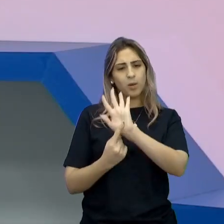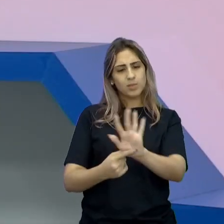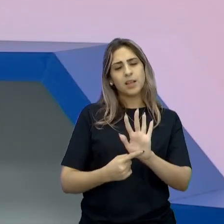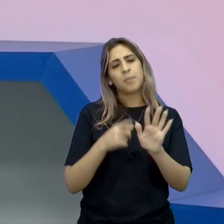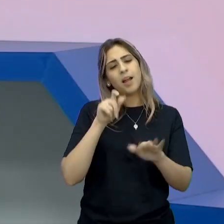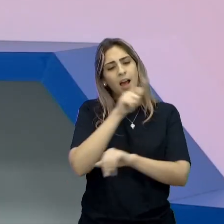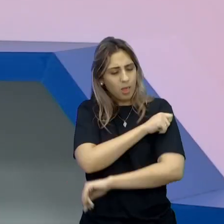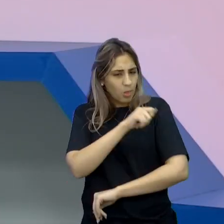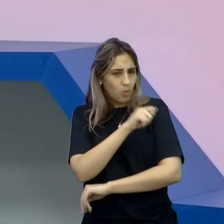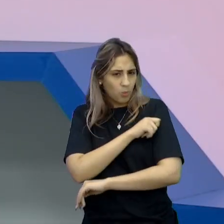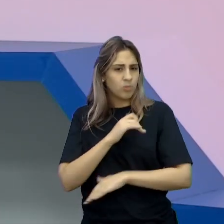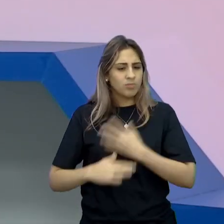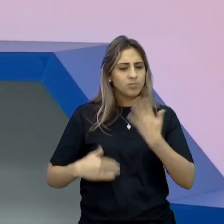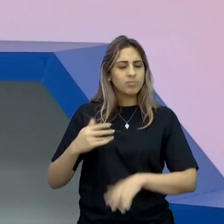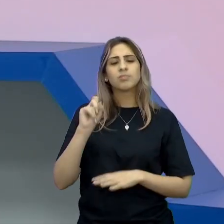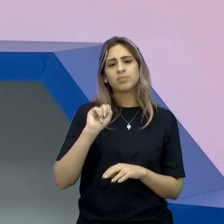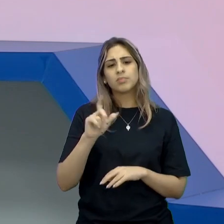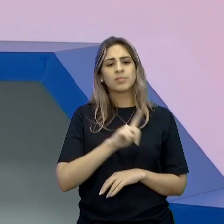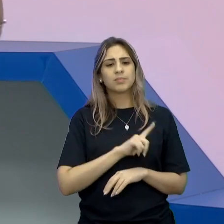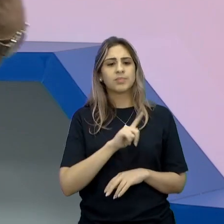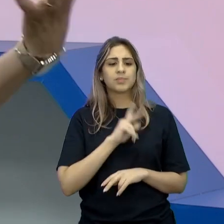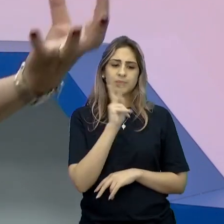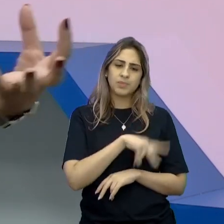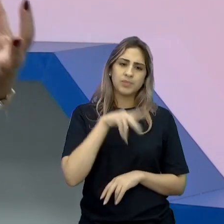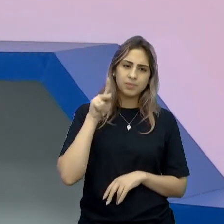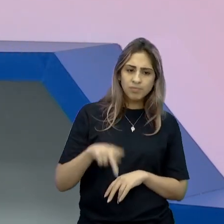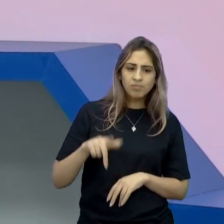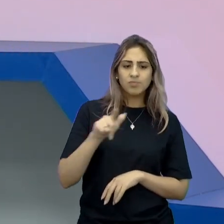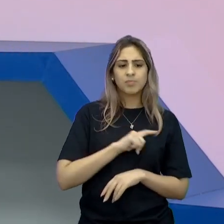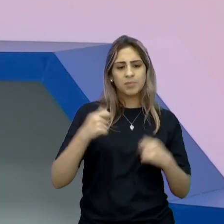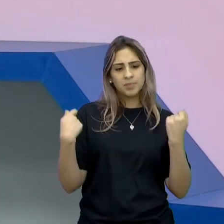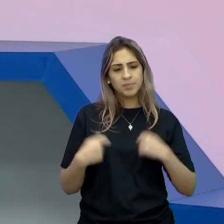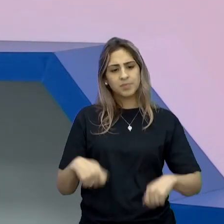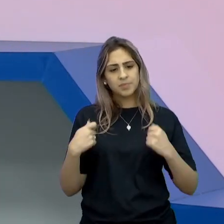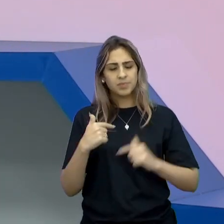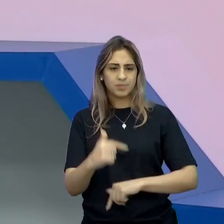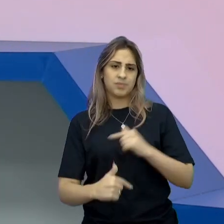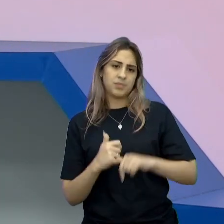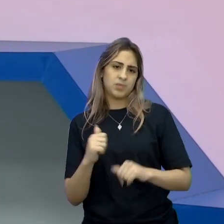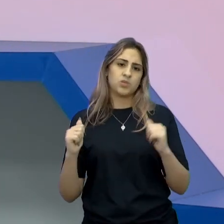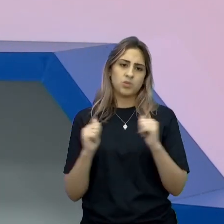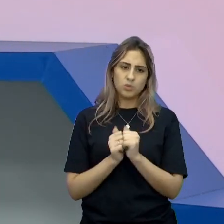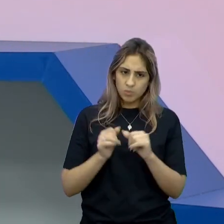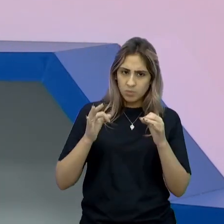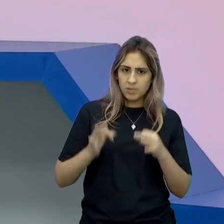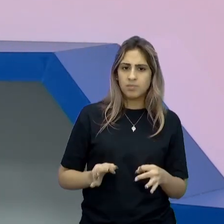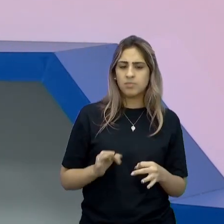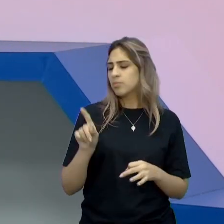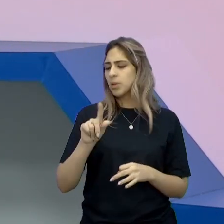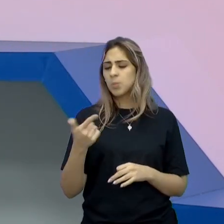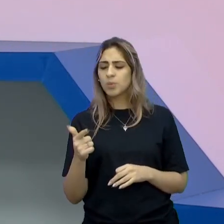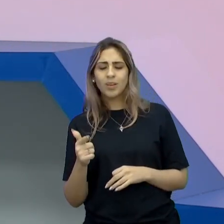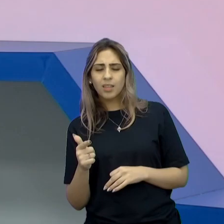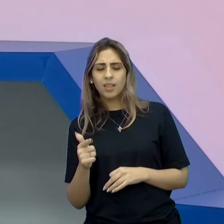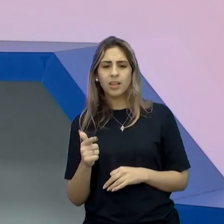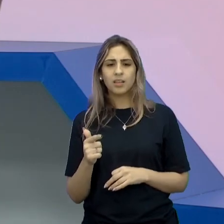o estudante que os professores, eles precisam trabalhar juntos mesmo. Não é porque